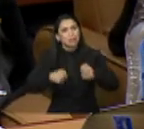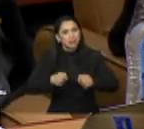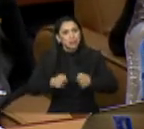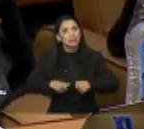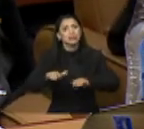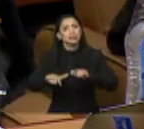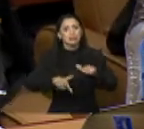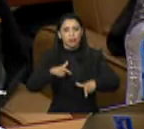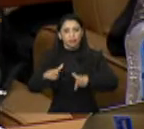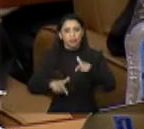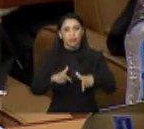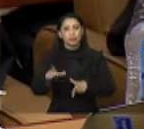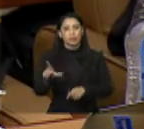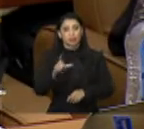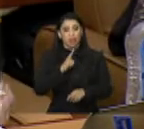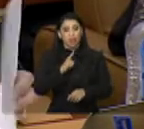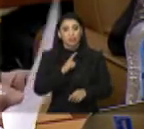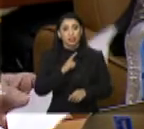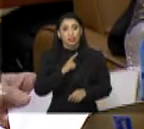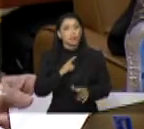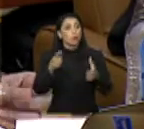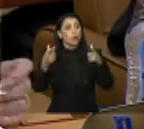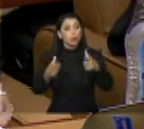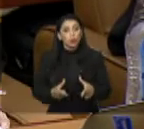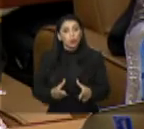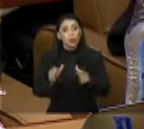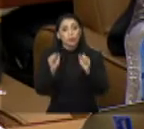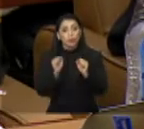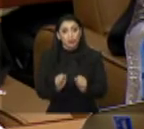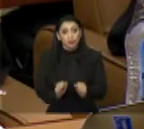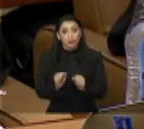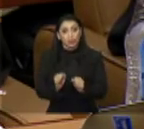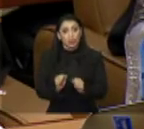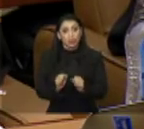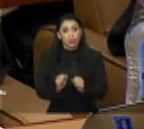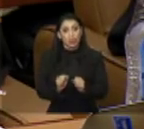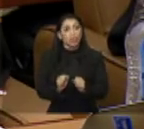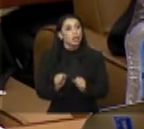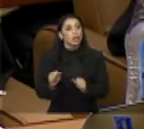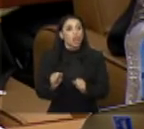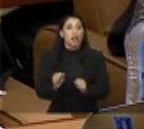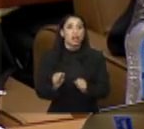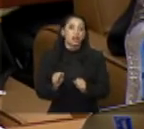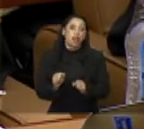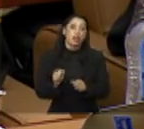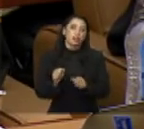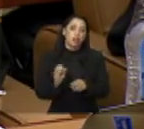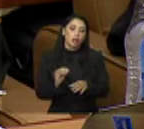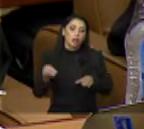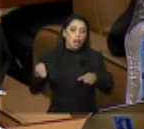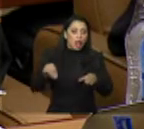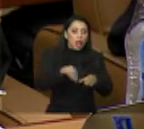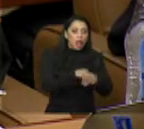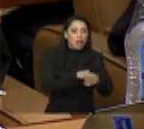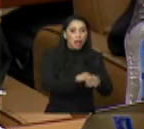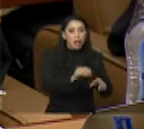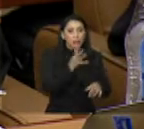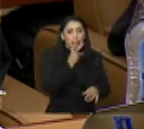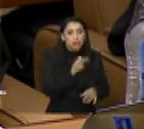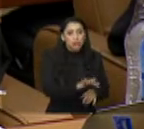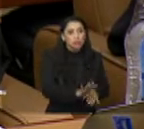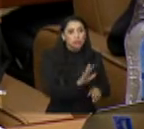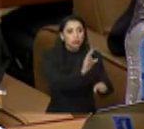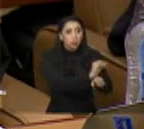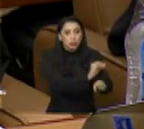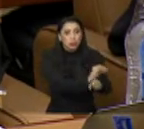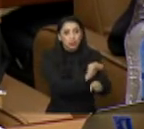e ter onde poder deixar a criança nós todos temos servidores e assessores aqui que